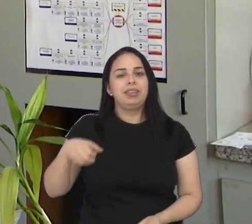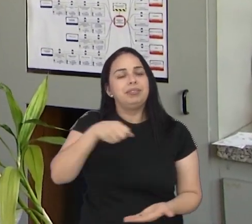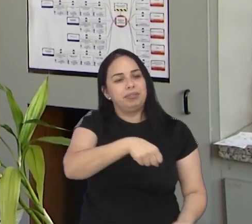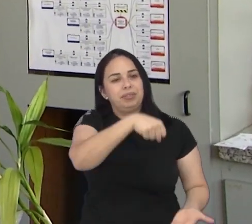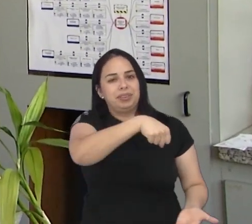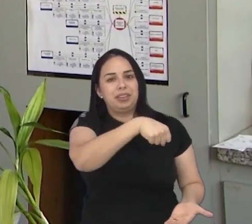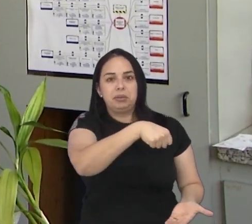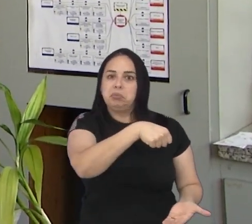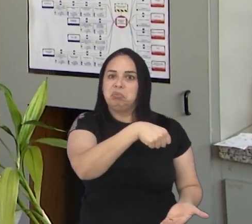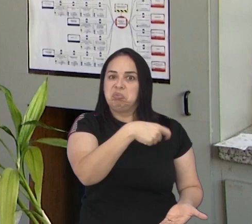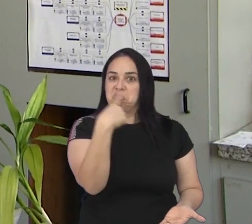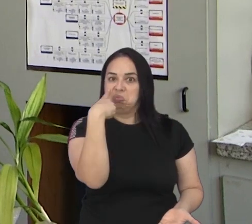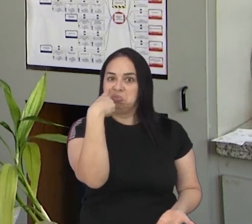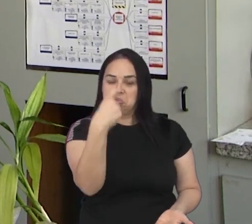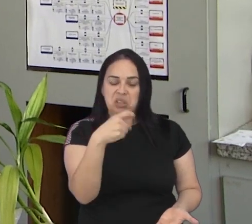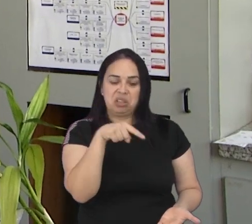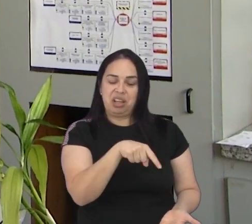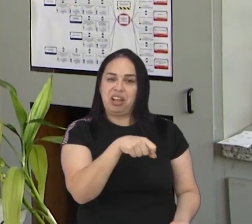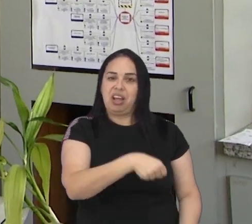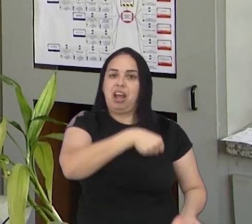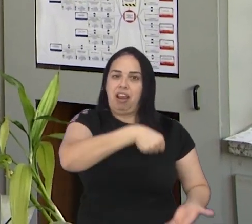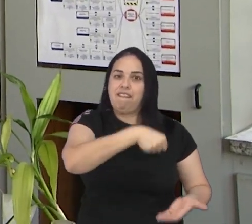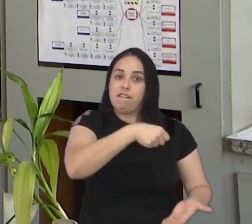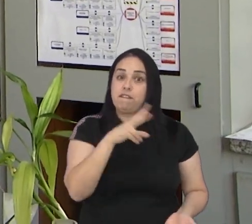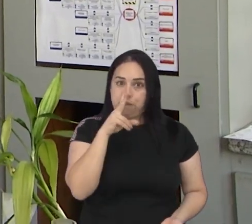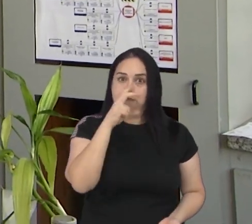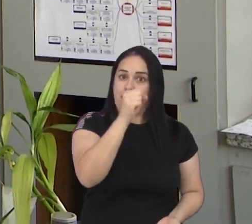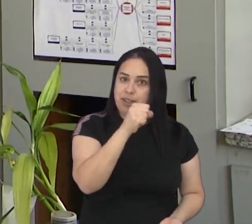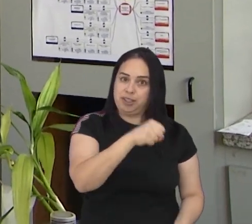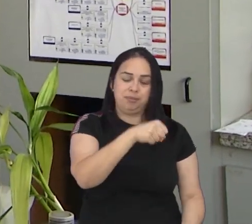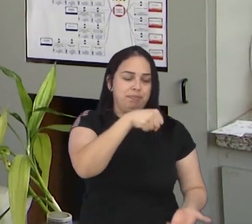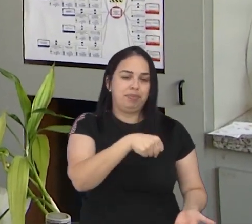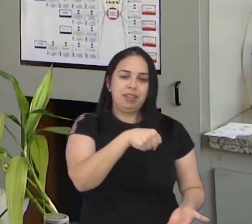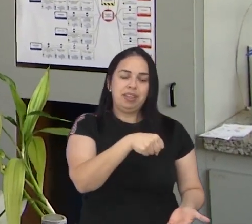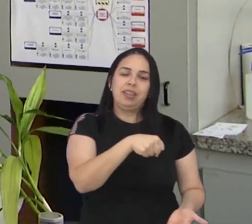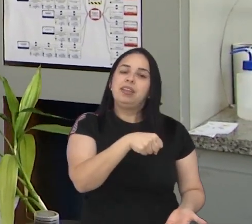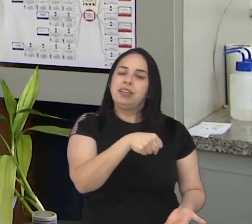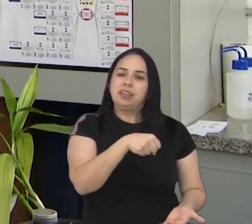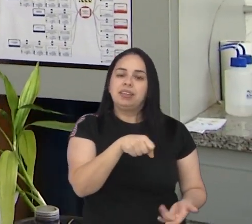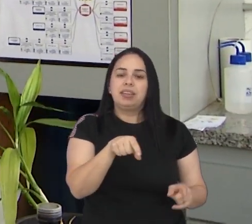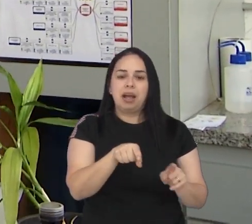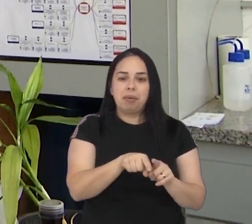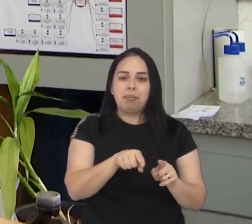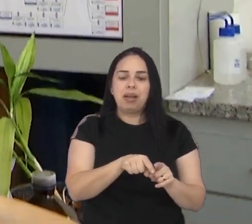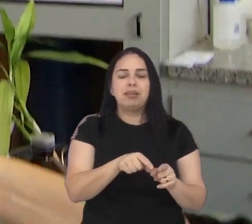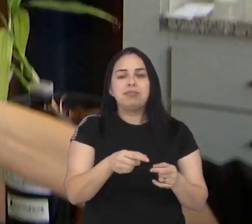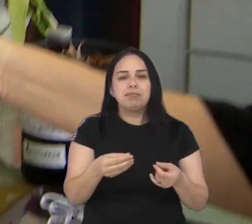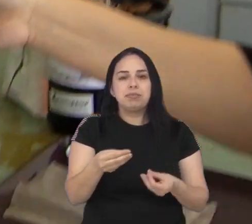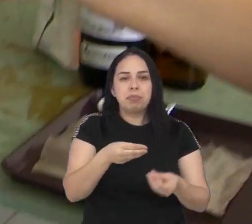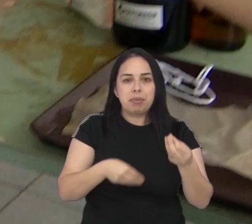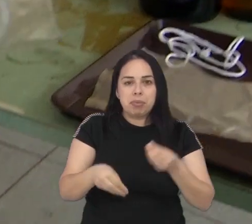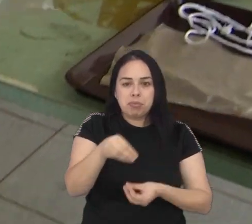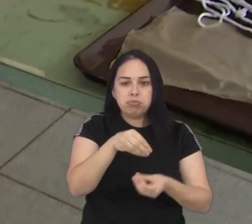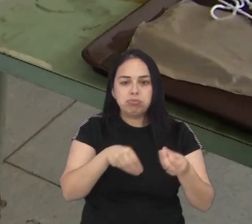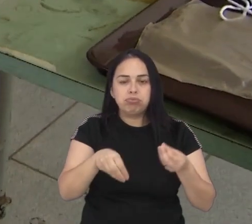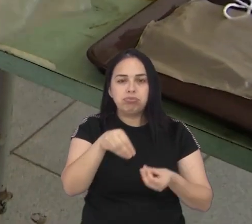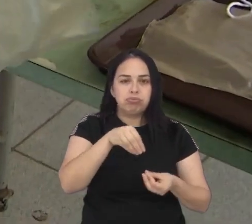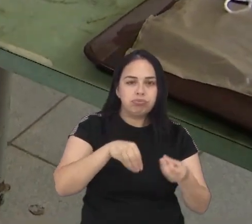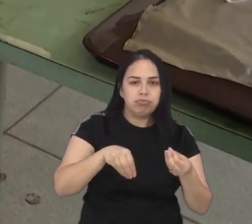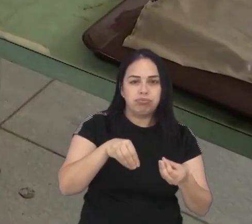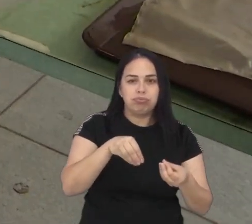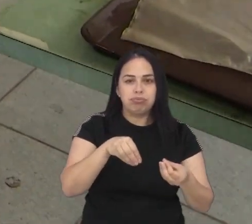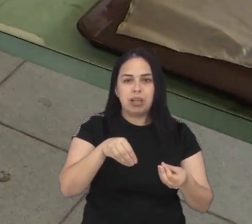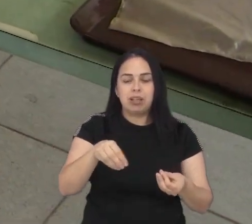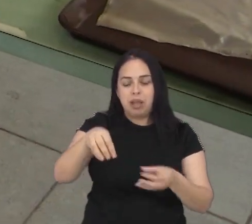aí, a nossa sacola, a gente chegou em resultados muito interessantes, porque ela foi resistente à tração. E quando a gente fez a infusão com o Scoby,